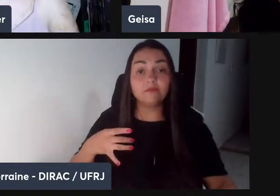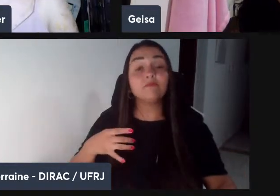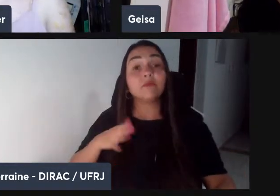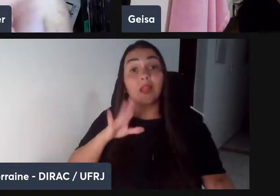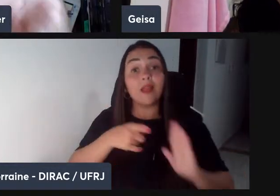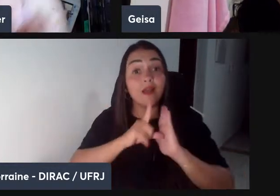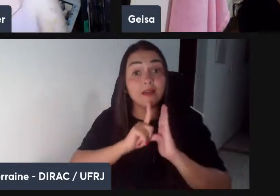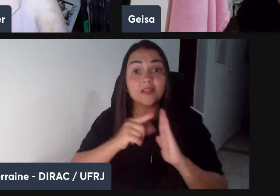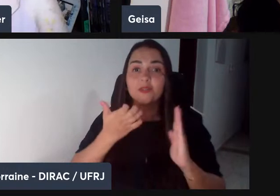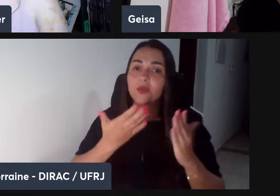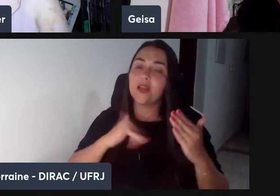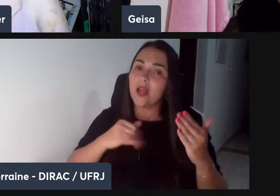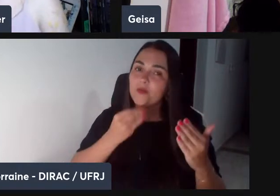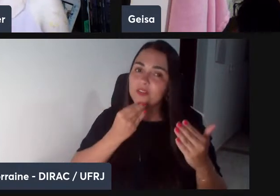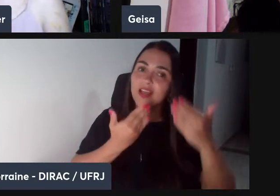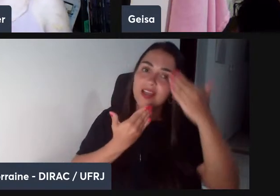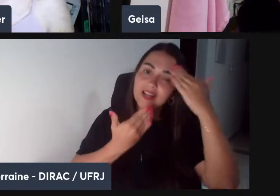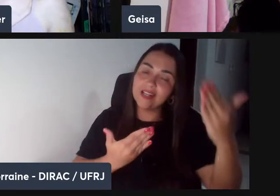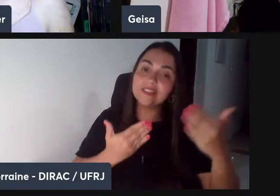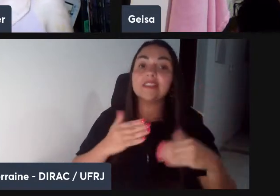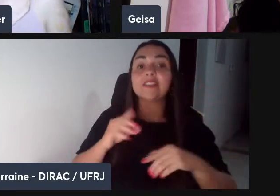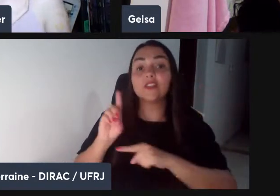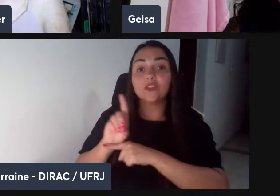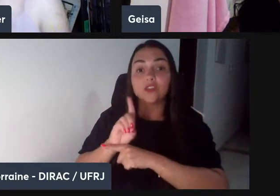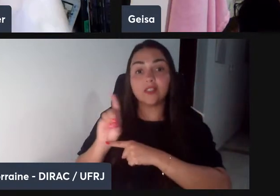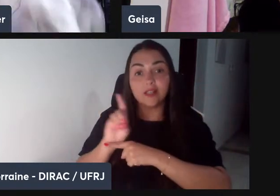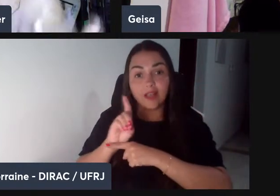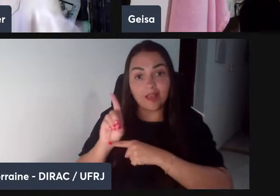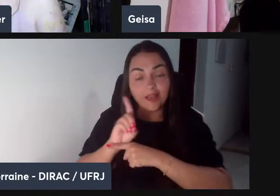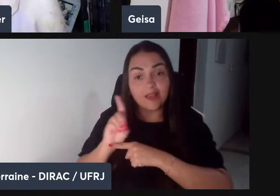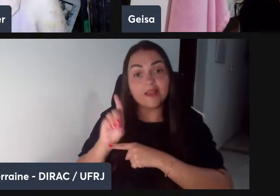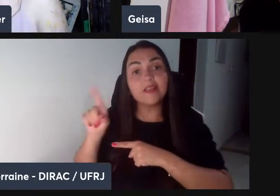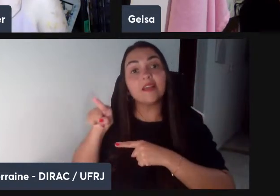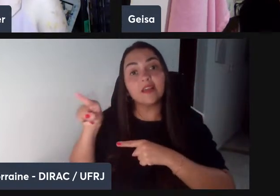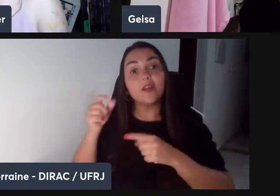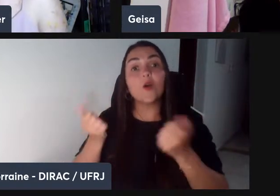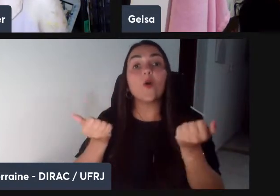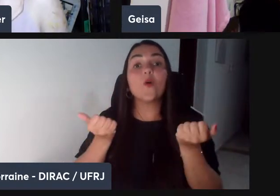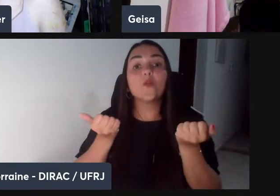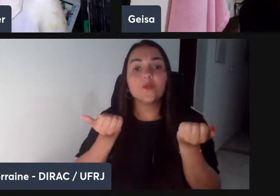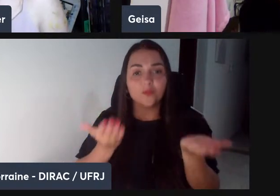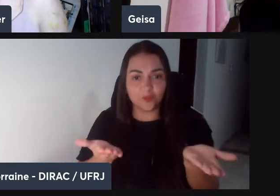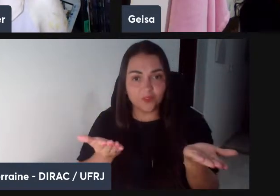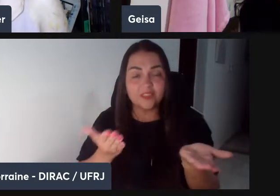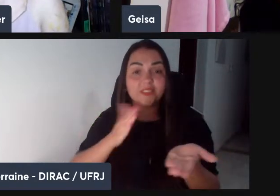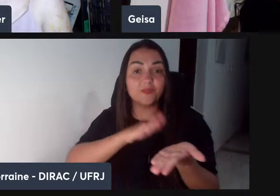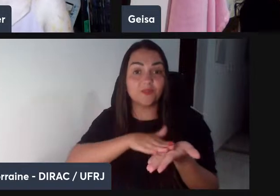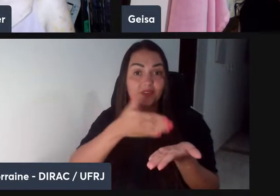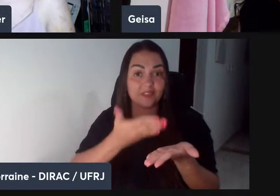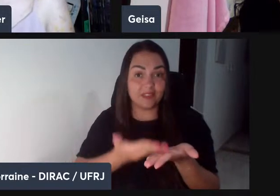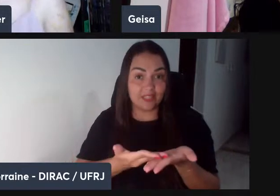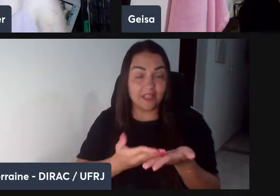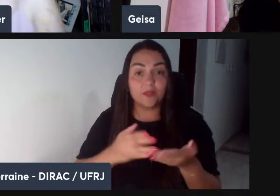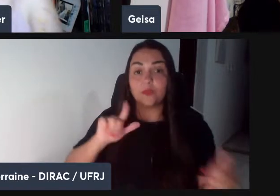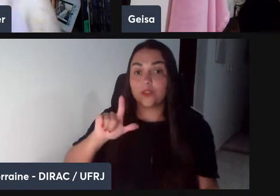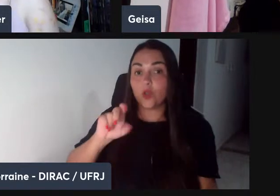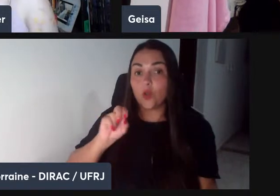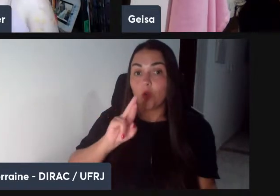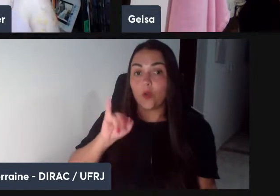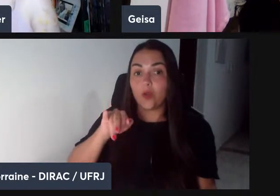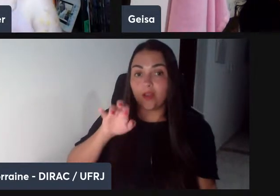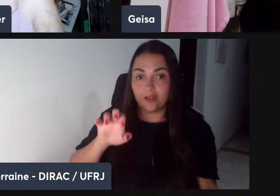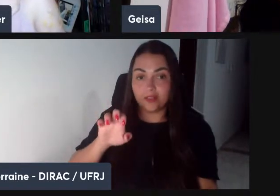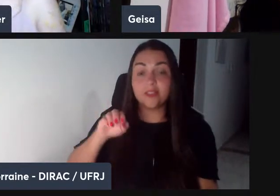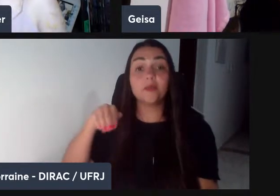quero agradecer ao Dirac por ter nos fornecido, né, assim, ter disponibilizado as intérpretes Lorraine e